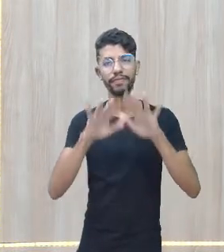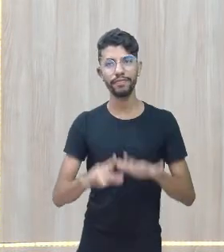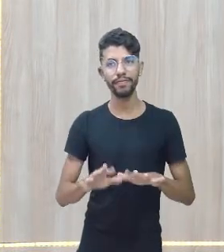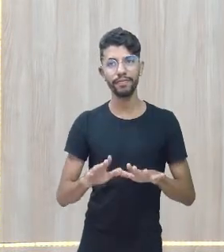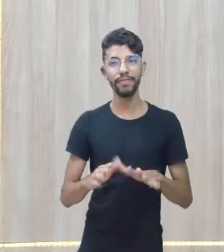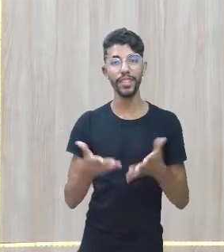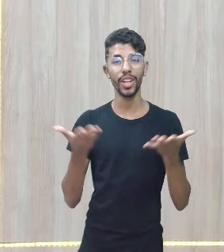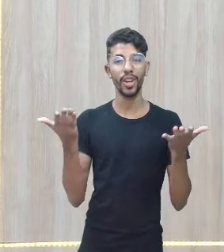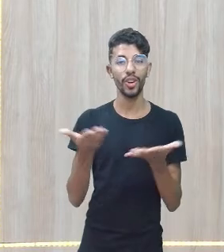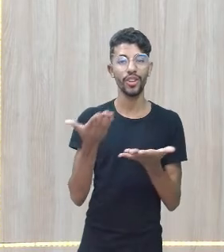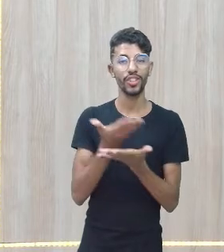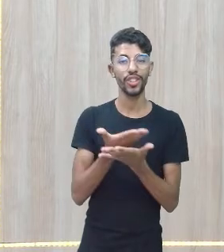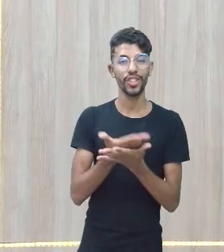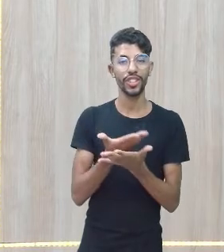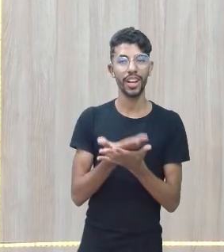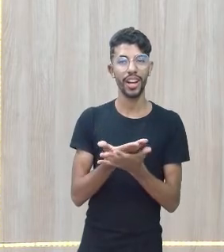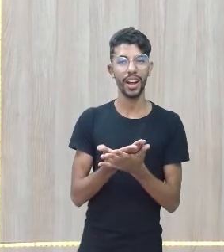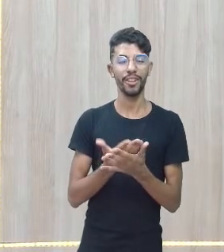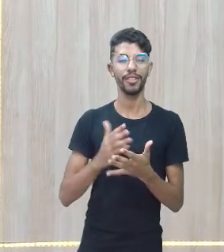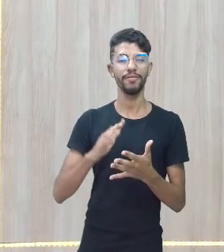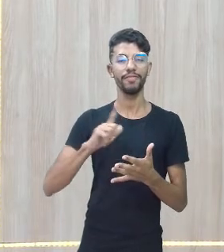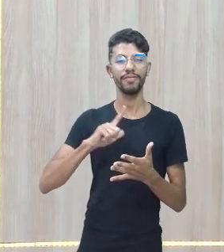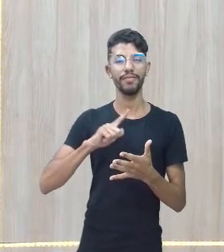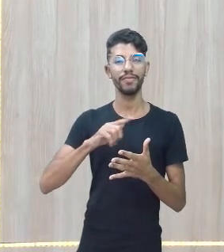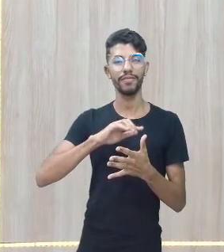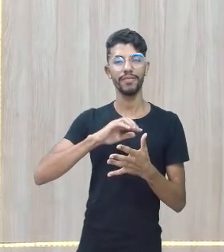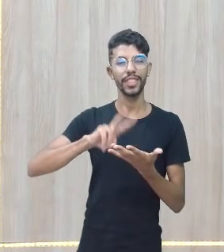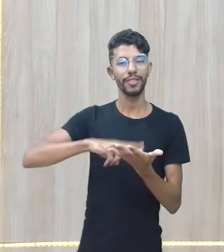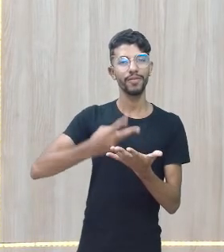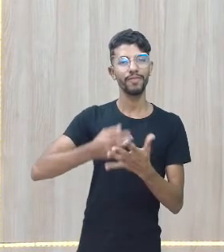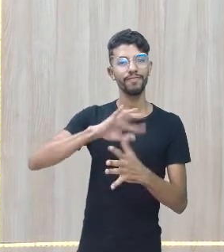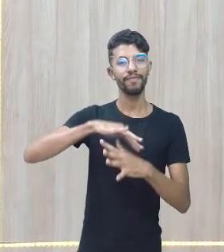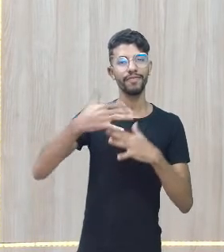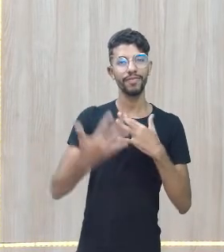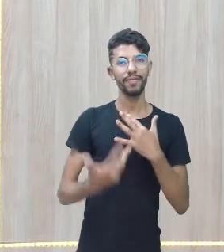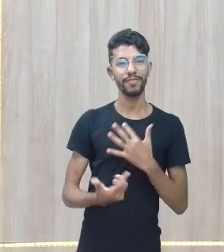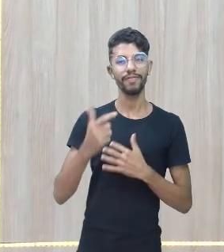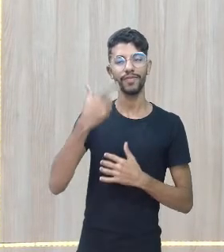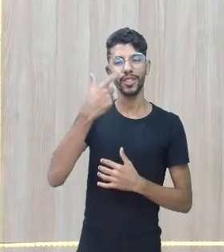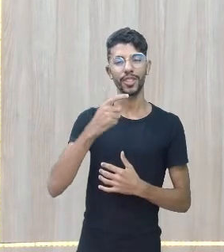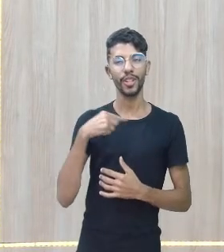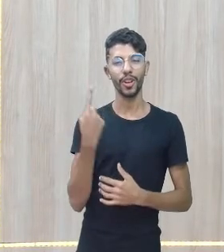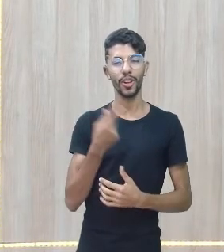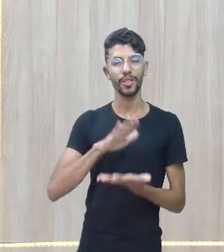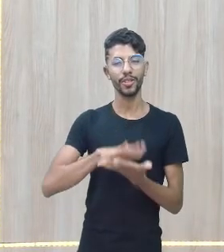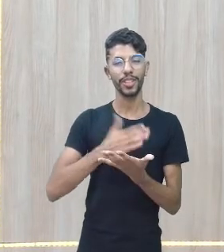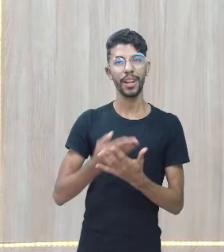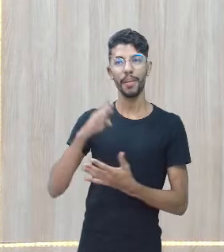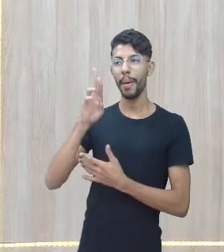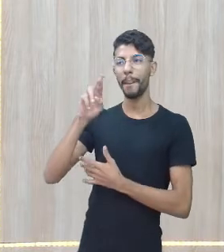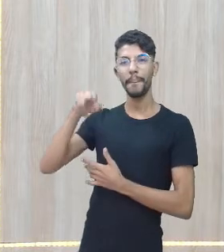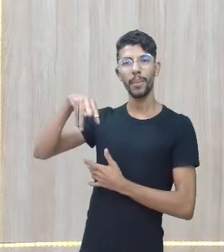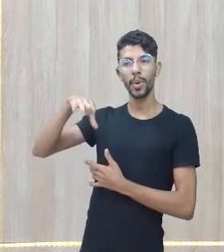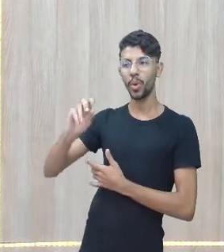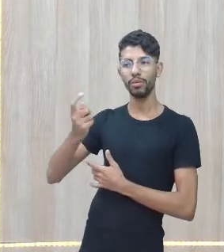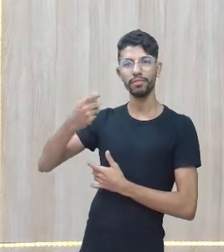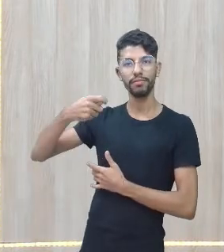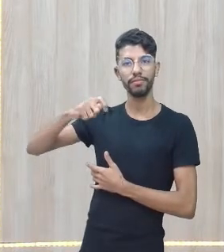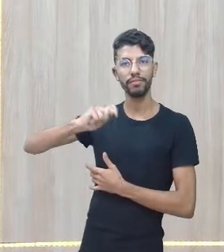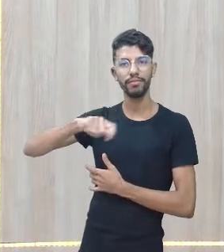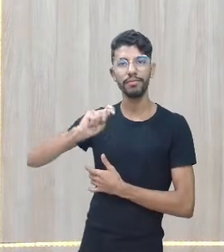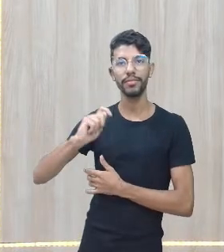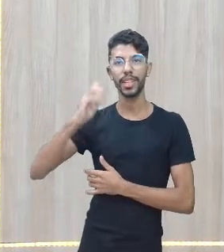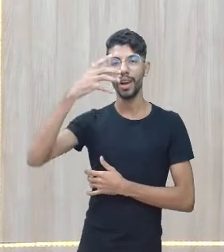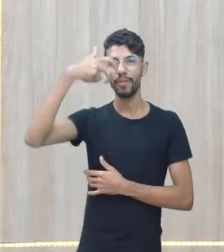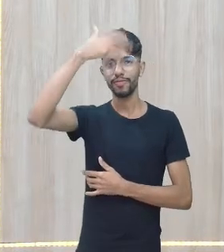nossa aula de hoje será traduzida simultaneamente para a língua brasileira de sinais pelo nosso querido intérprete Bruno. Então vamos lá, vamos começar a aula de hoje.